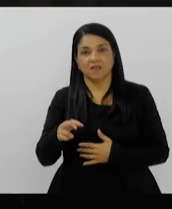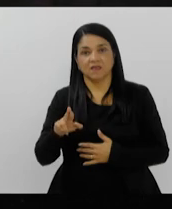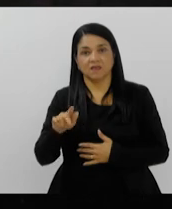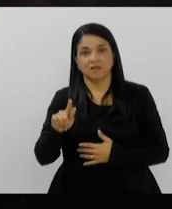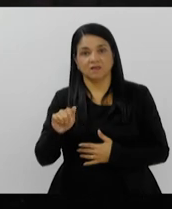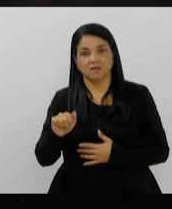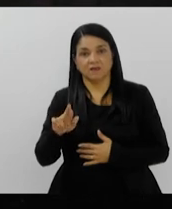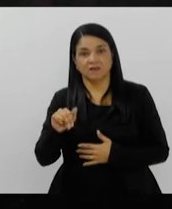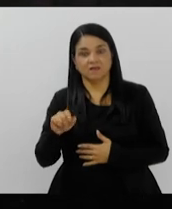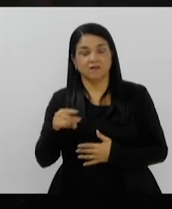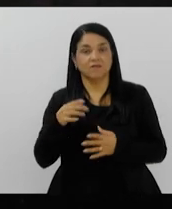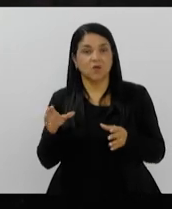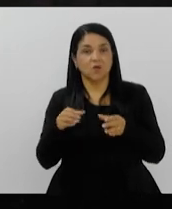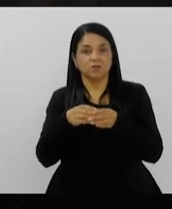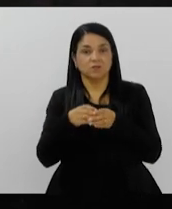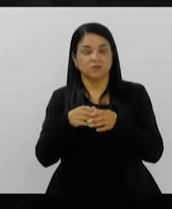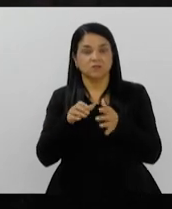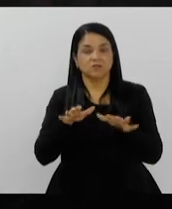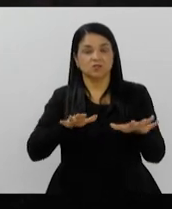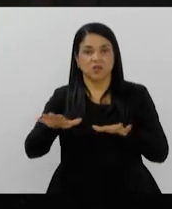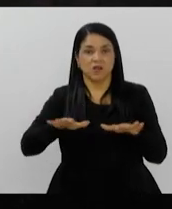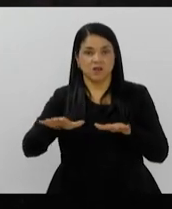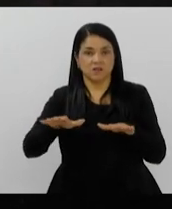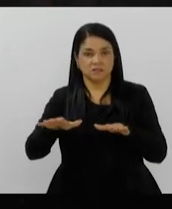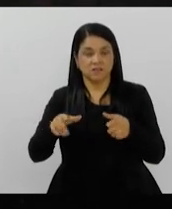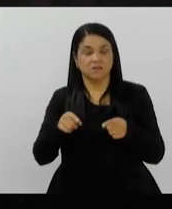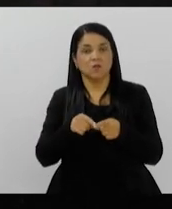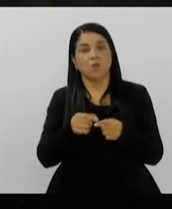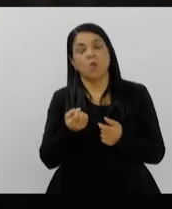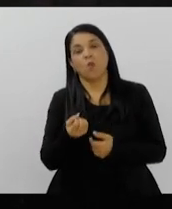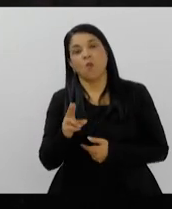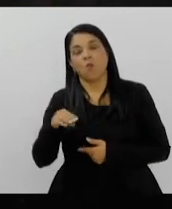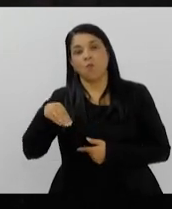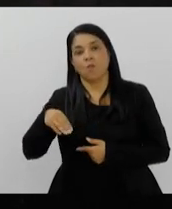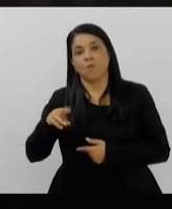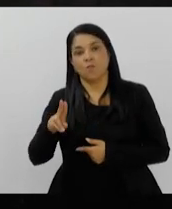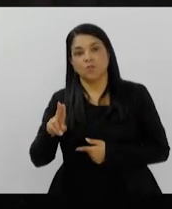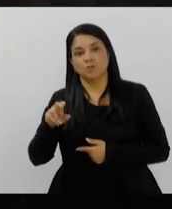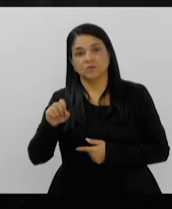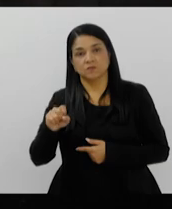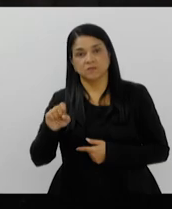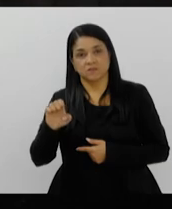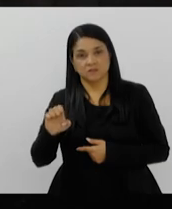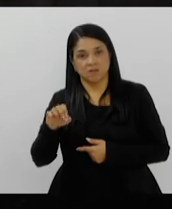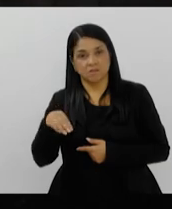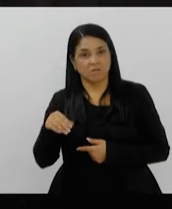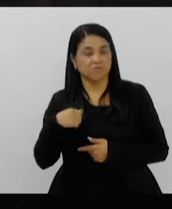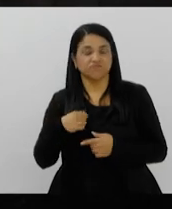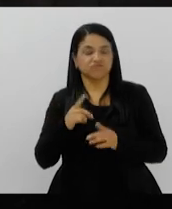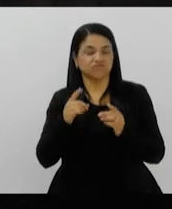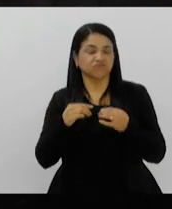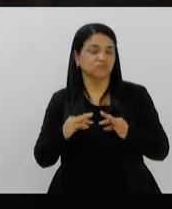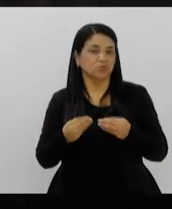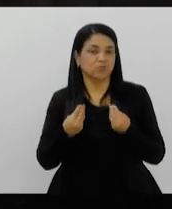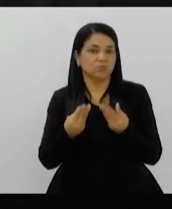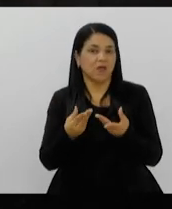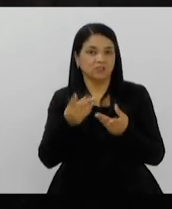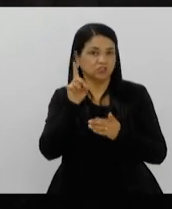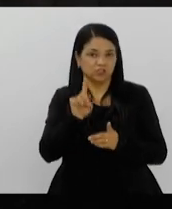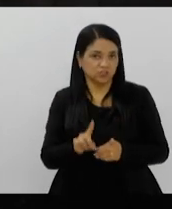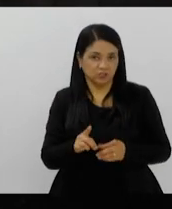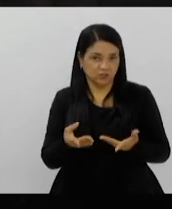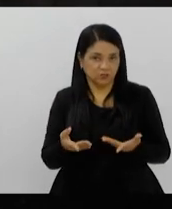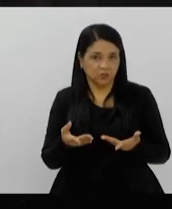a comunidade do Jacarezinho ou mesmo da Muzema Cidade, ele não traz dignidade a esses territórios e,